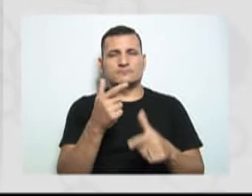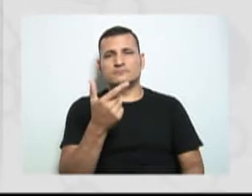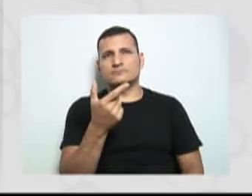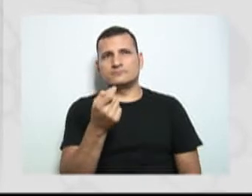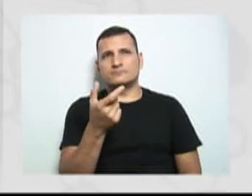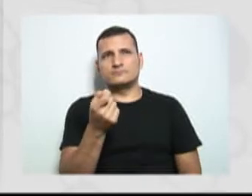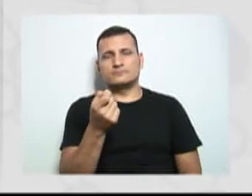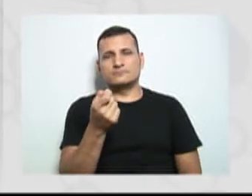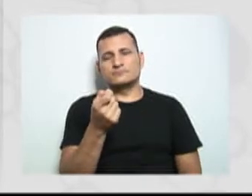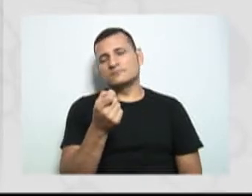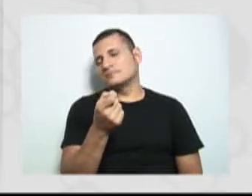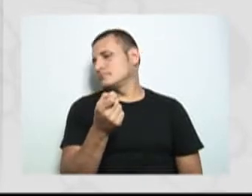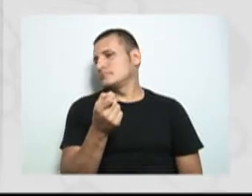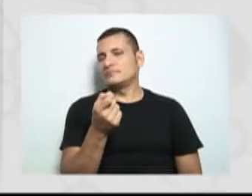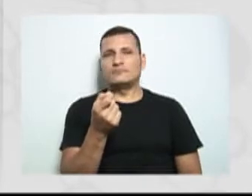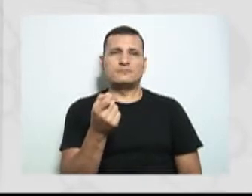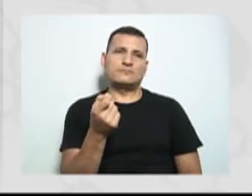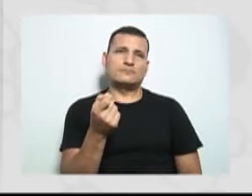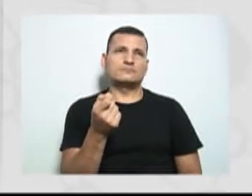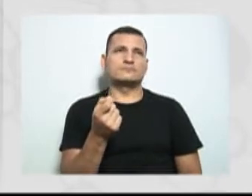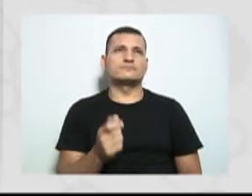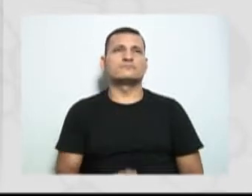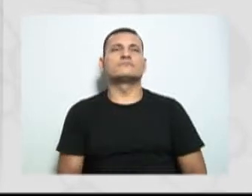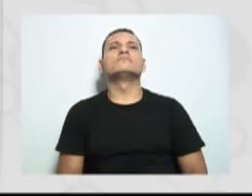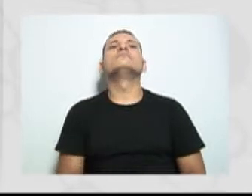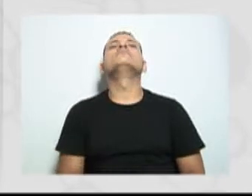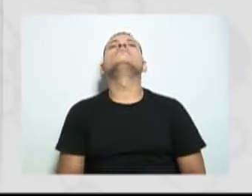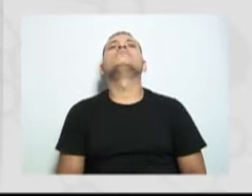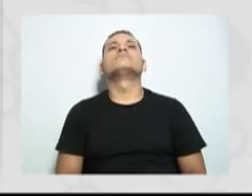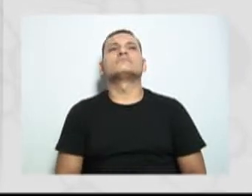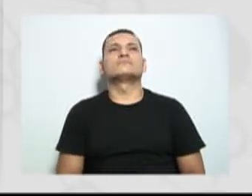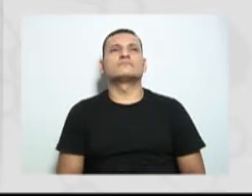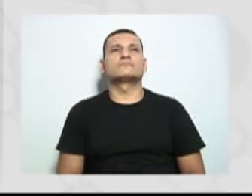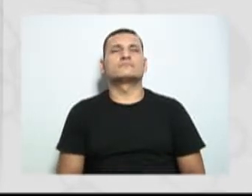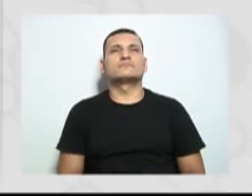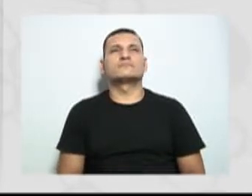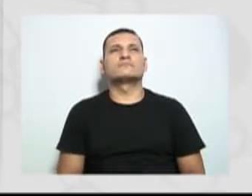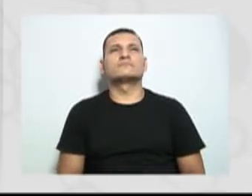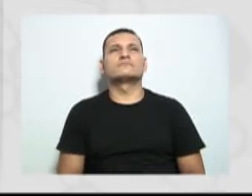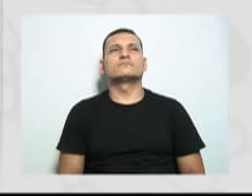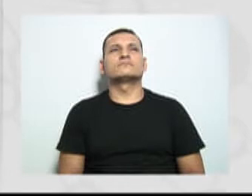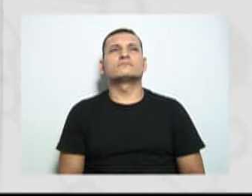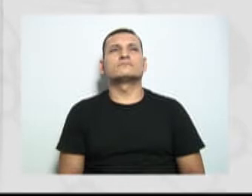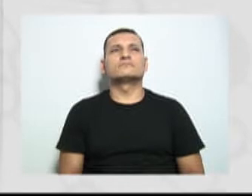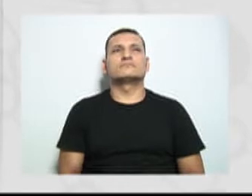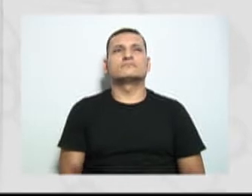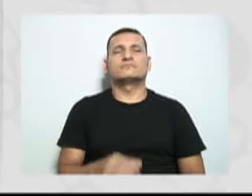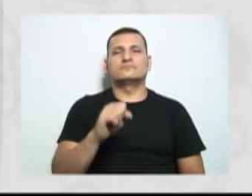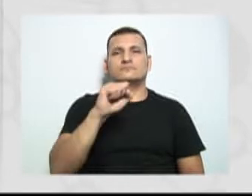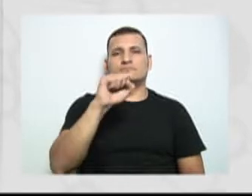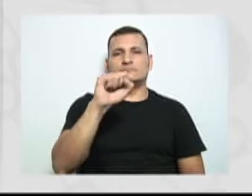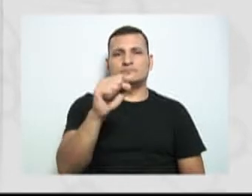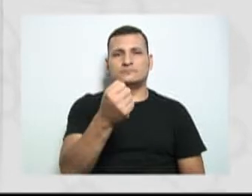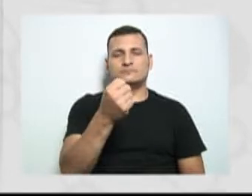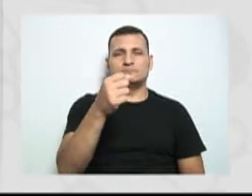R$20, que é o preço do meu pudim. Esse valor aqui, vou repassar aqui. Nós vamos pegar os